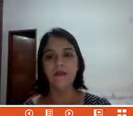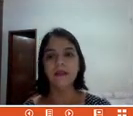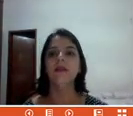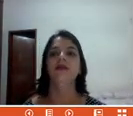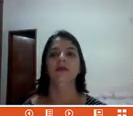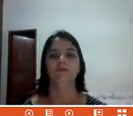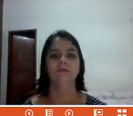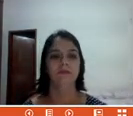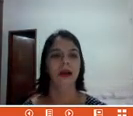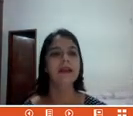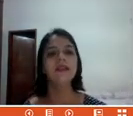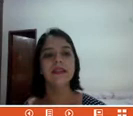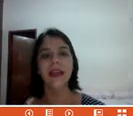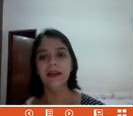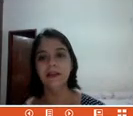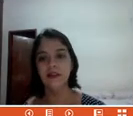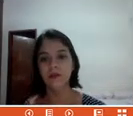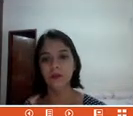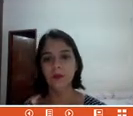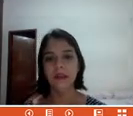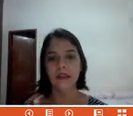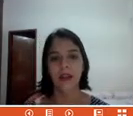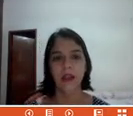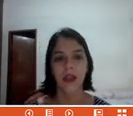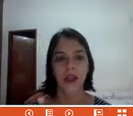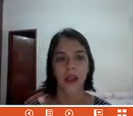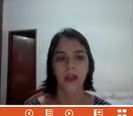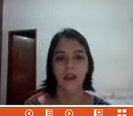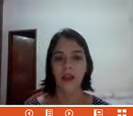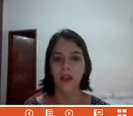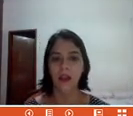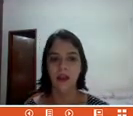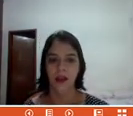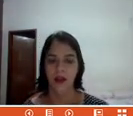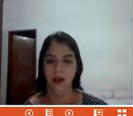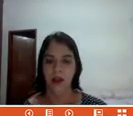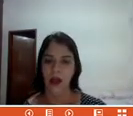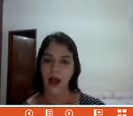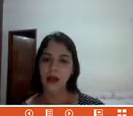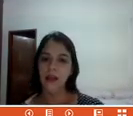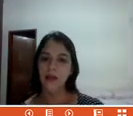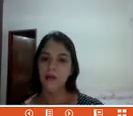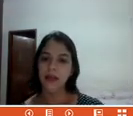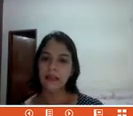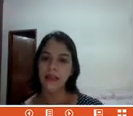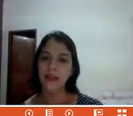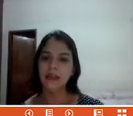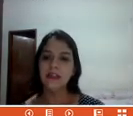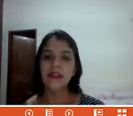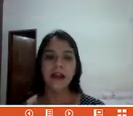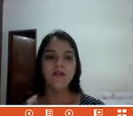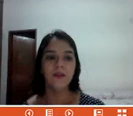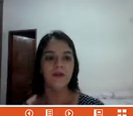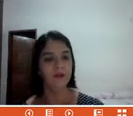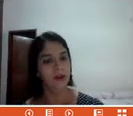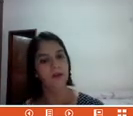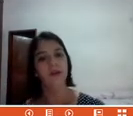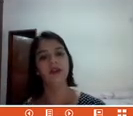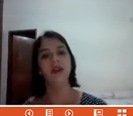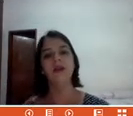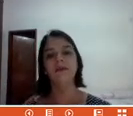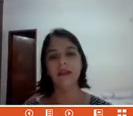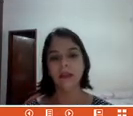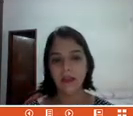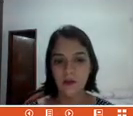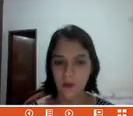1993, né, ou seja, mais de 100 anos depois, que a língua brasileira de sinais foi